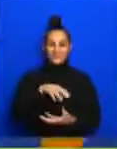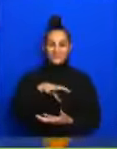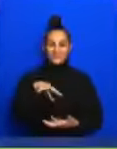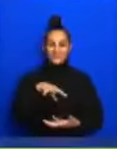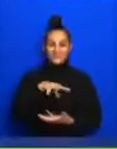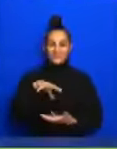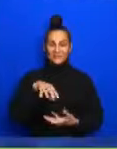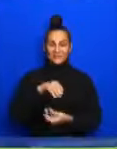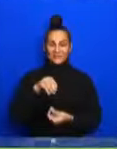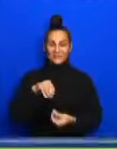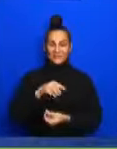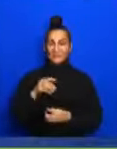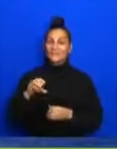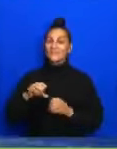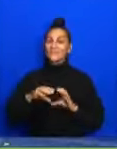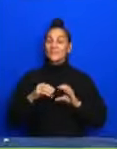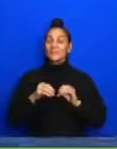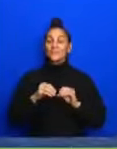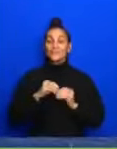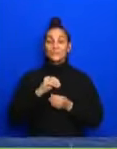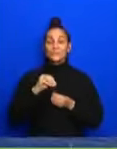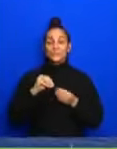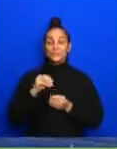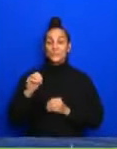embaralhando 10 bolas numeradas de 0 a 9.